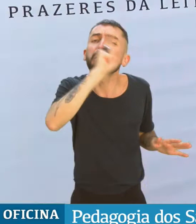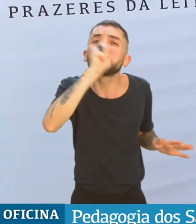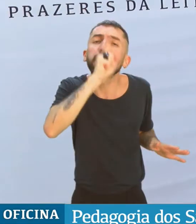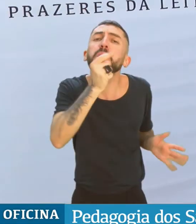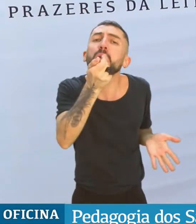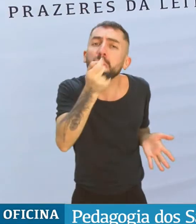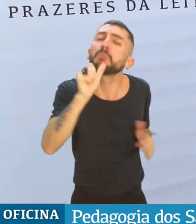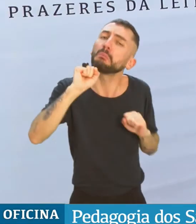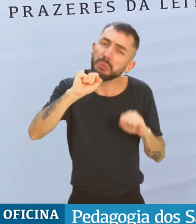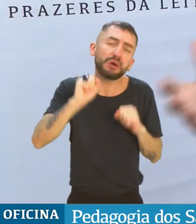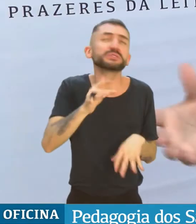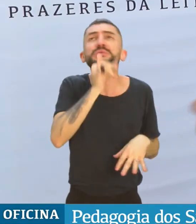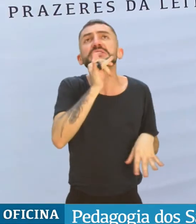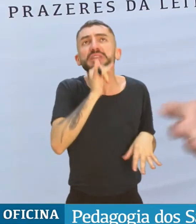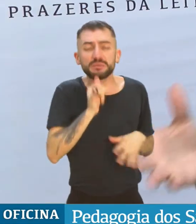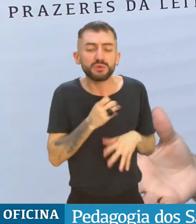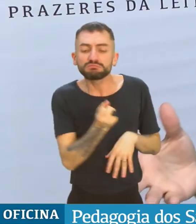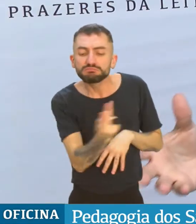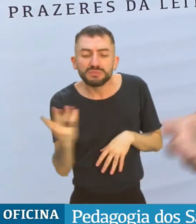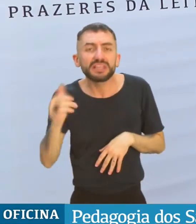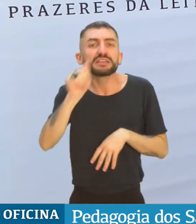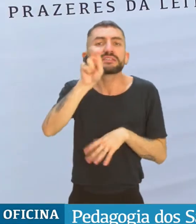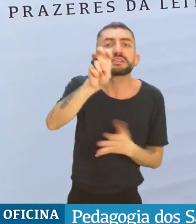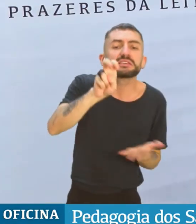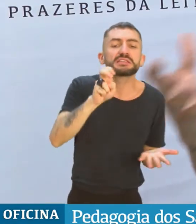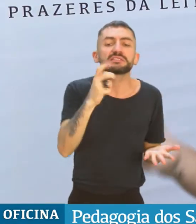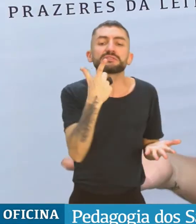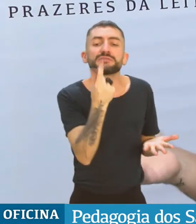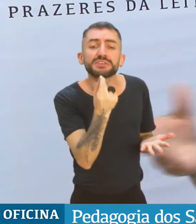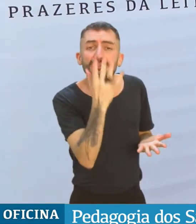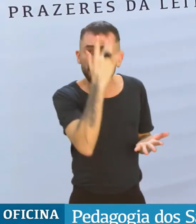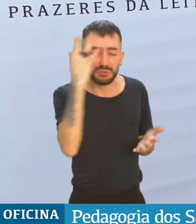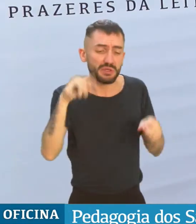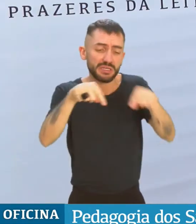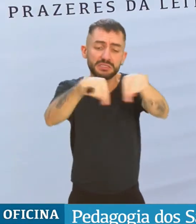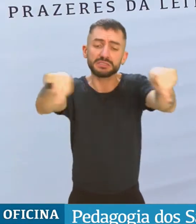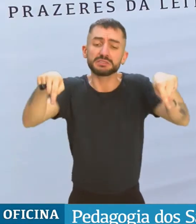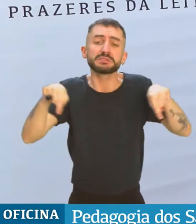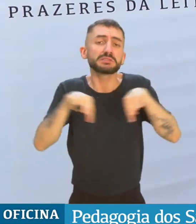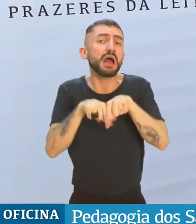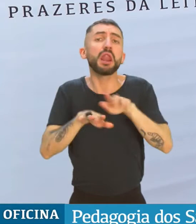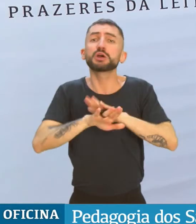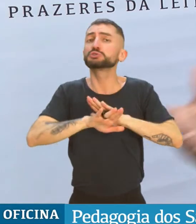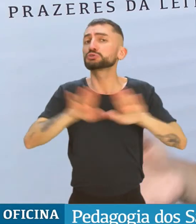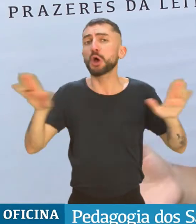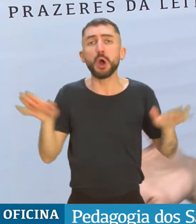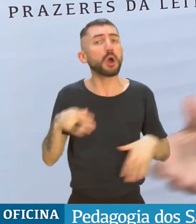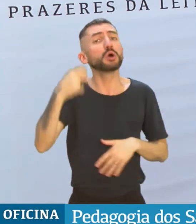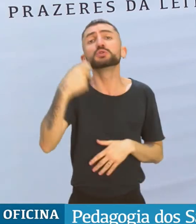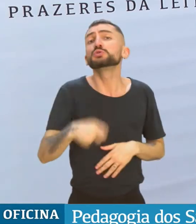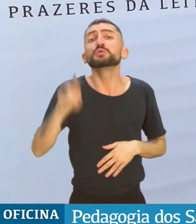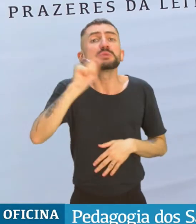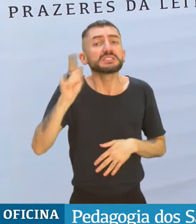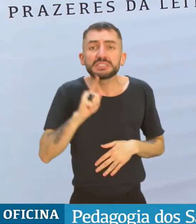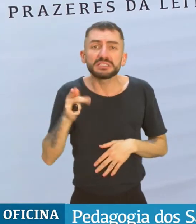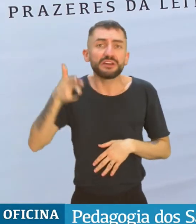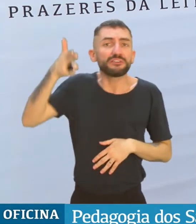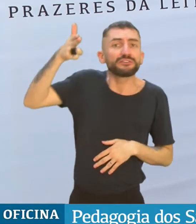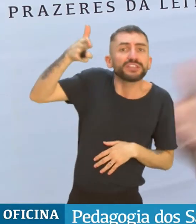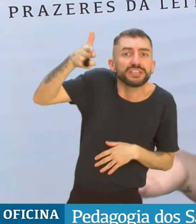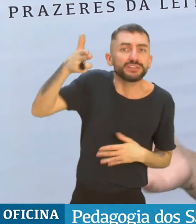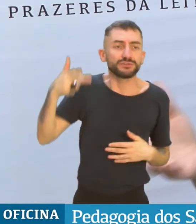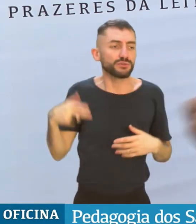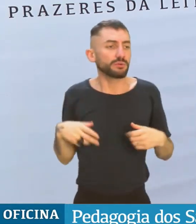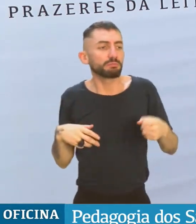poucas pessoas, 15, 20, 30 pessoas, você pode fazer numa sala, você não vai precisar de equipamentos, não vai precisar